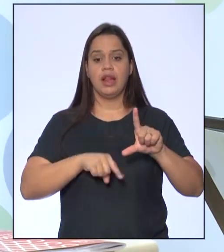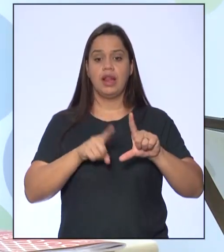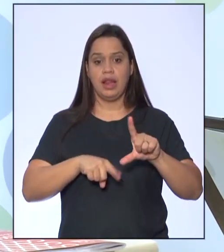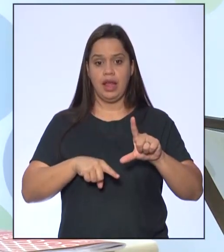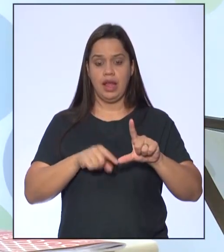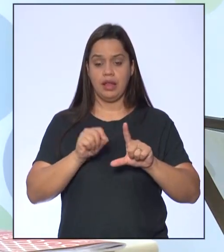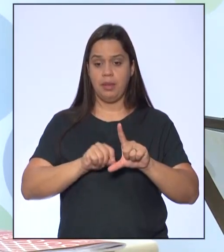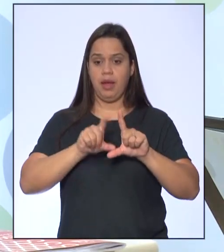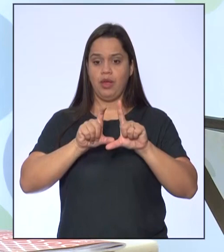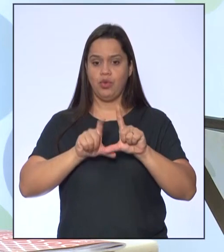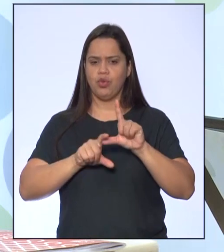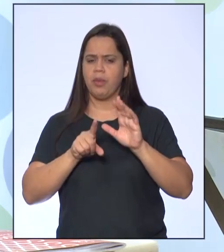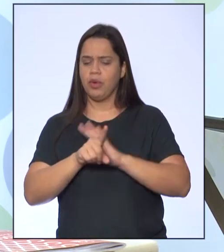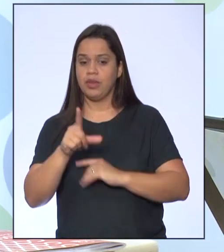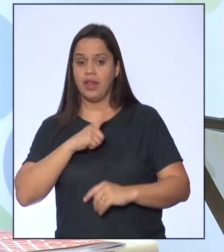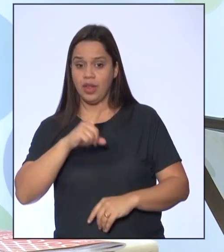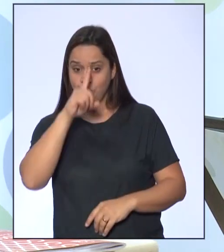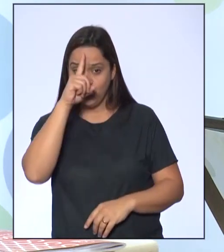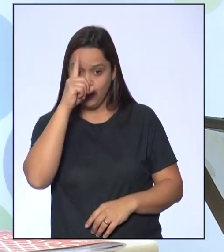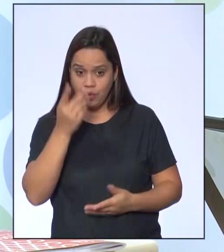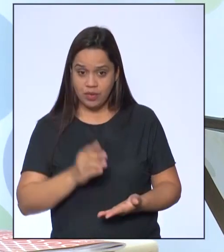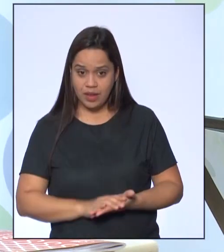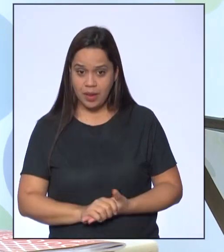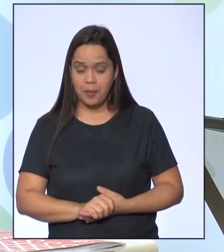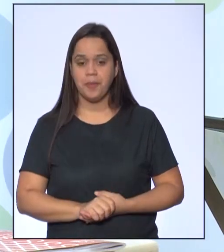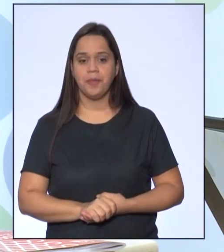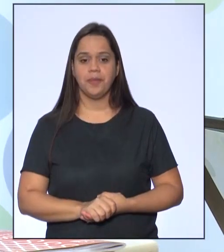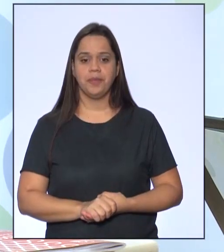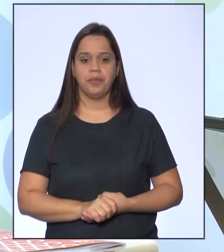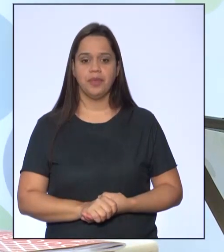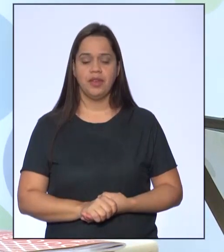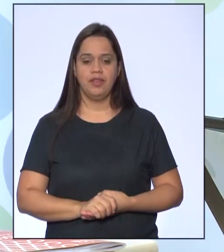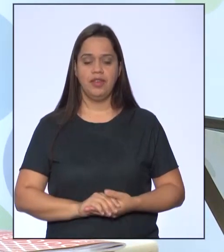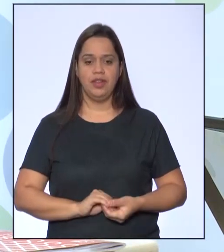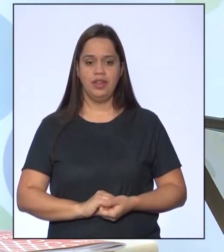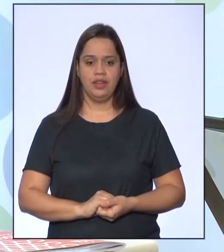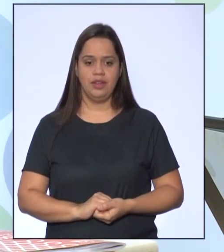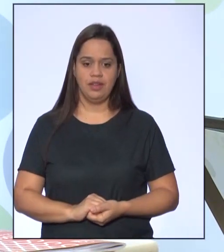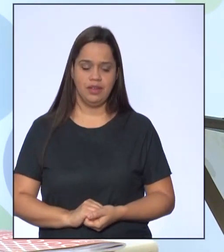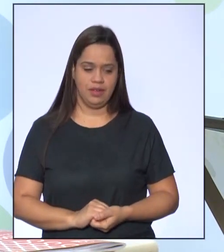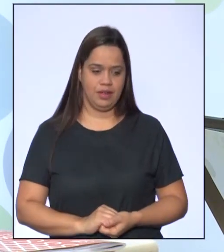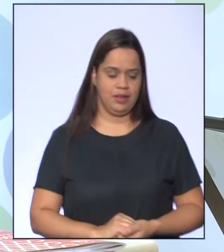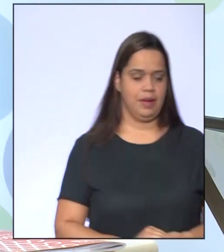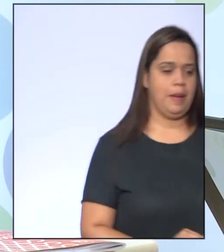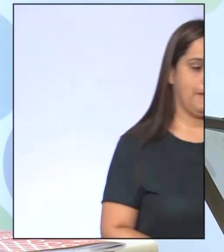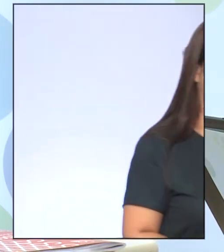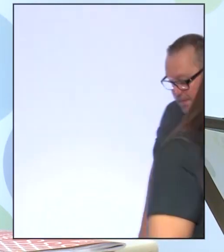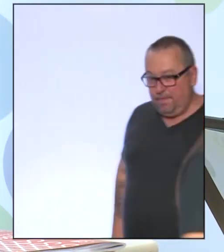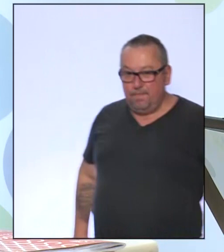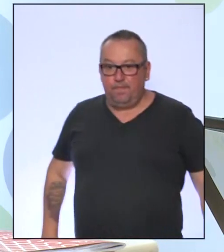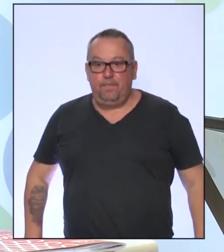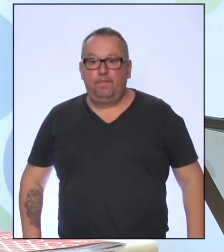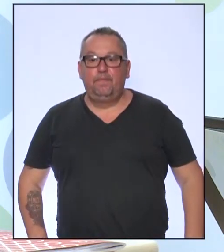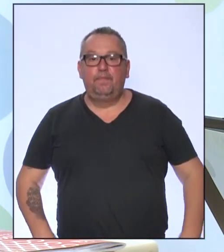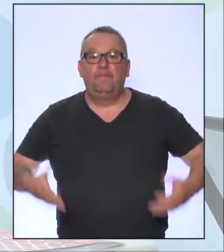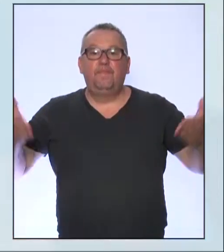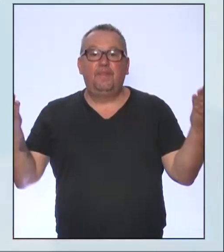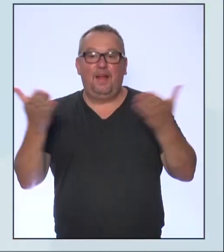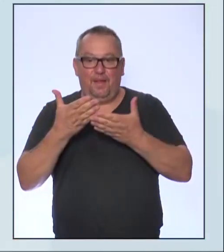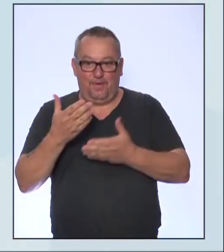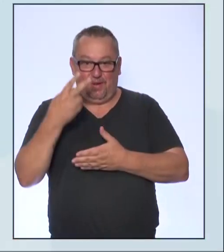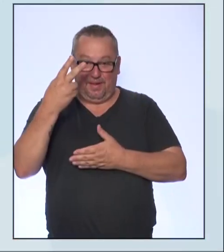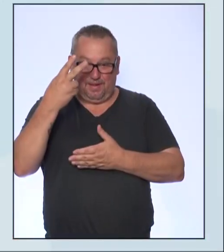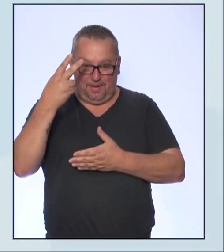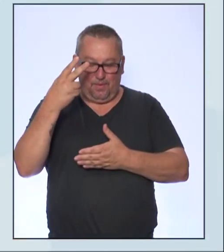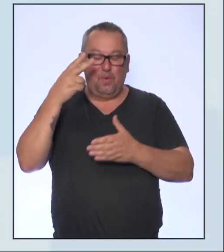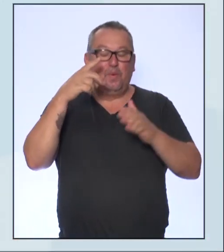Ficou alguma dúvida? Vamos lá. Agora vamos para a segunda questão. Observe a seguinte passagem